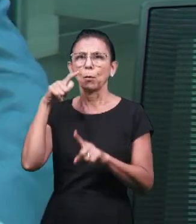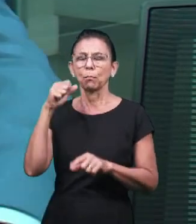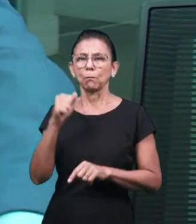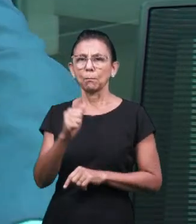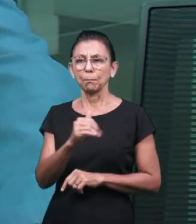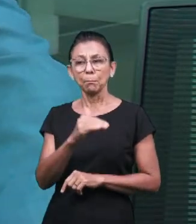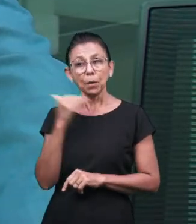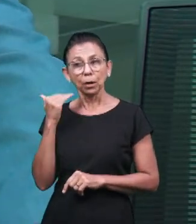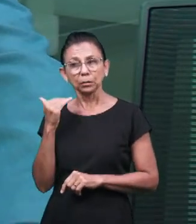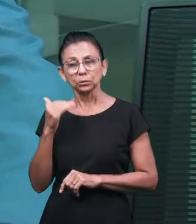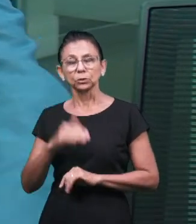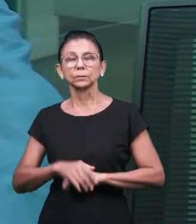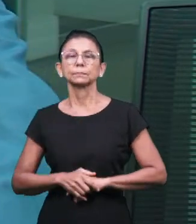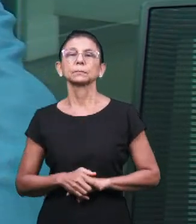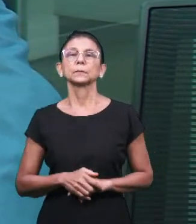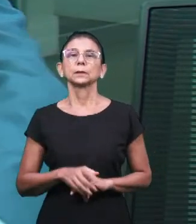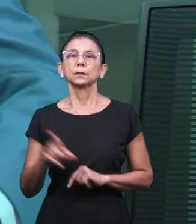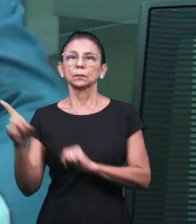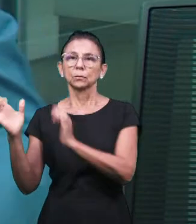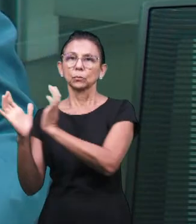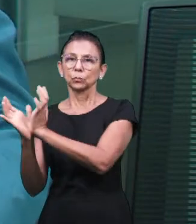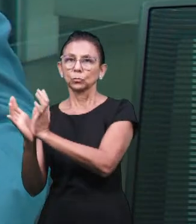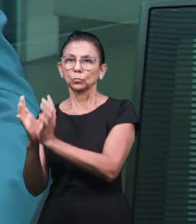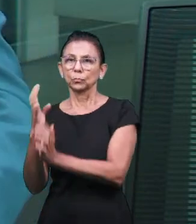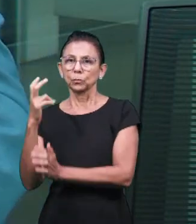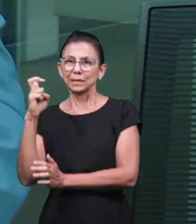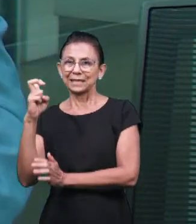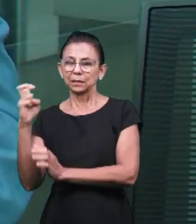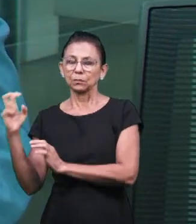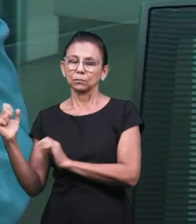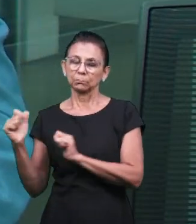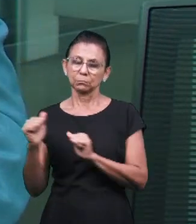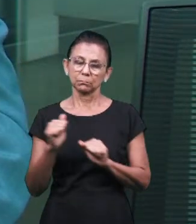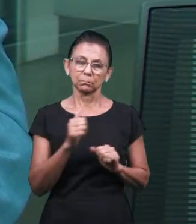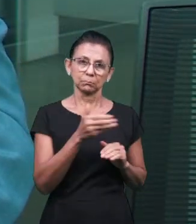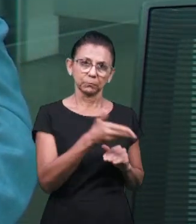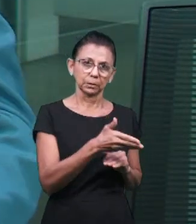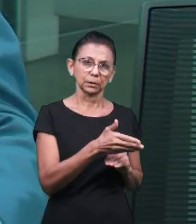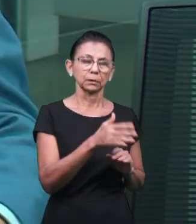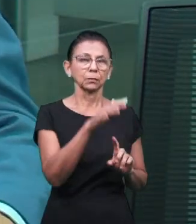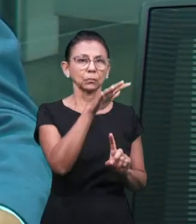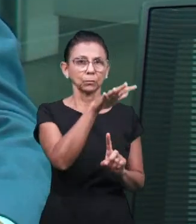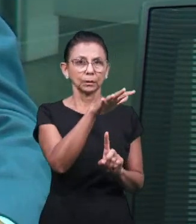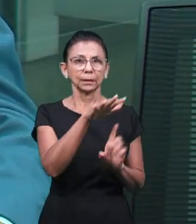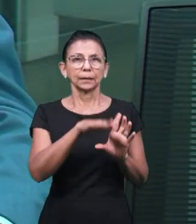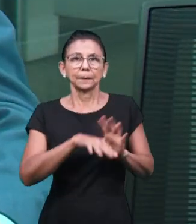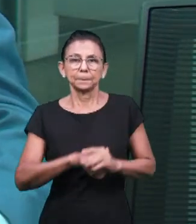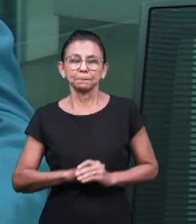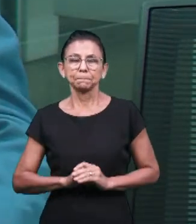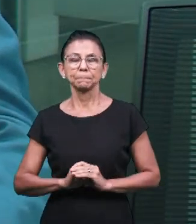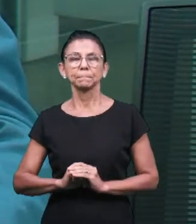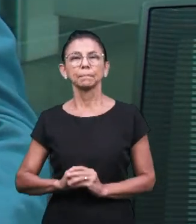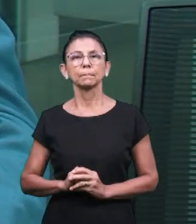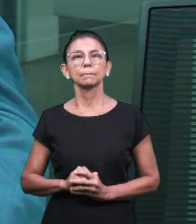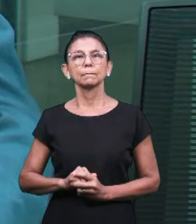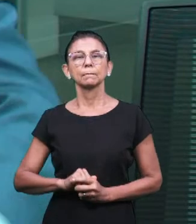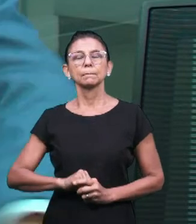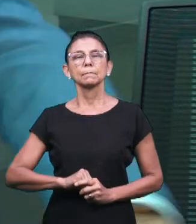casa, orei pelos 5. E eles foram. Quando eles chegaram,